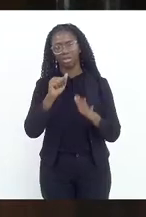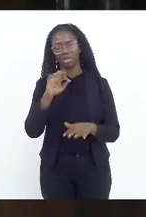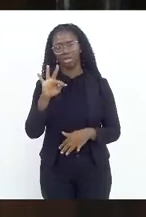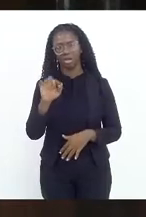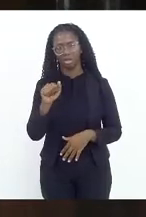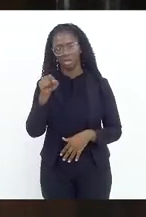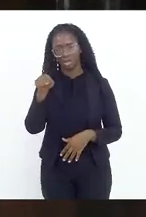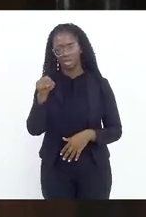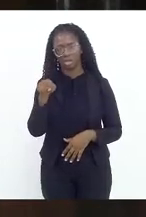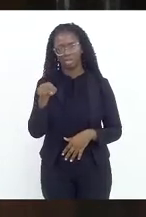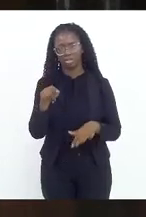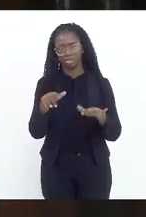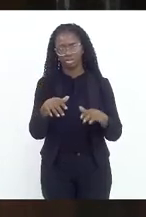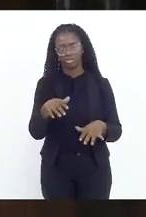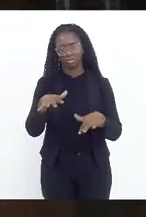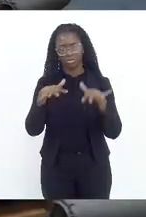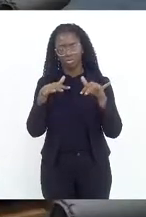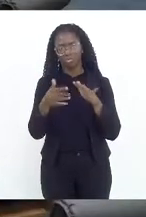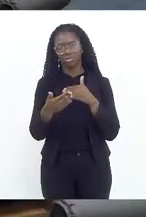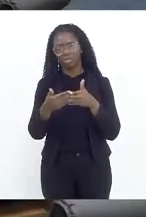da sessão anterior.